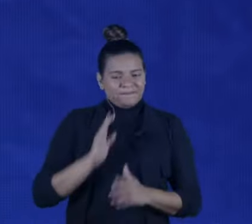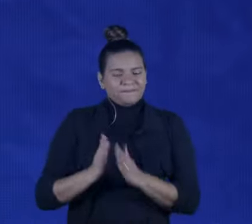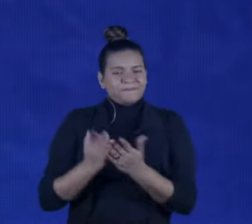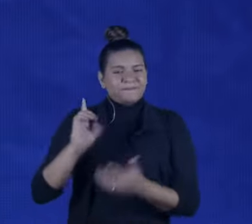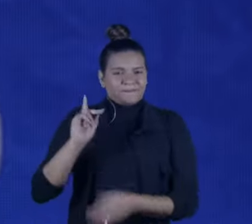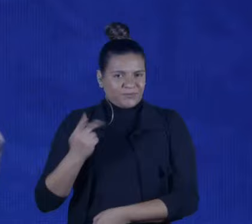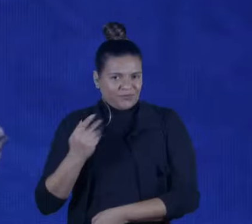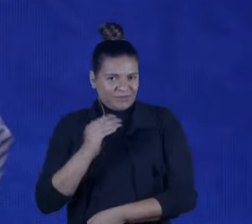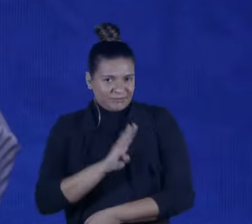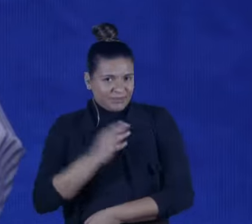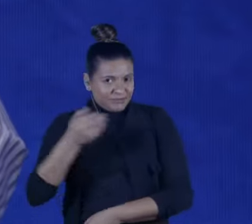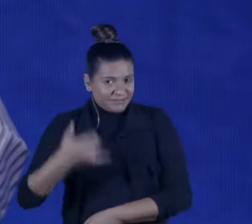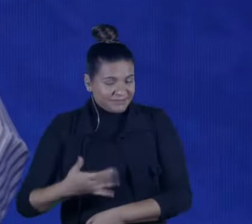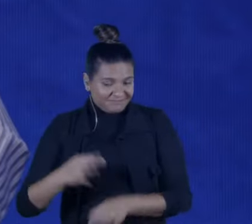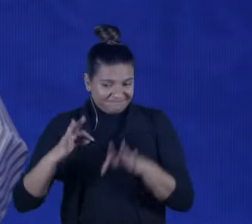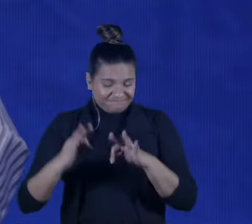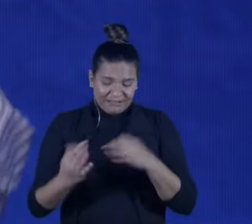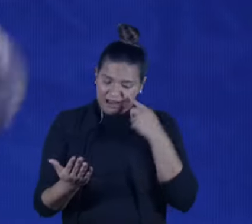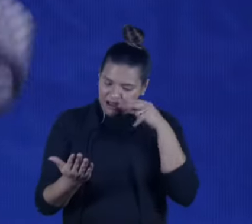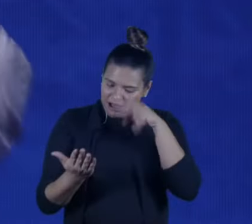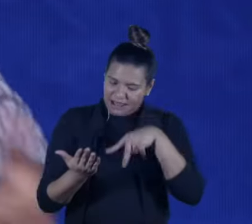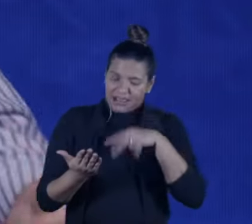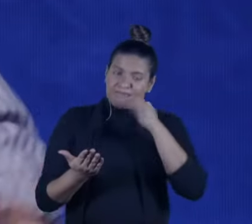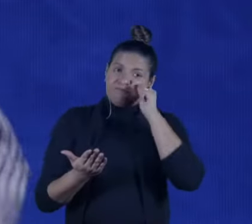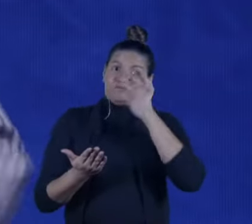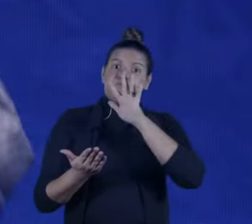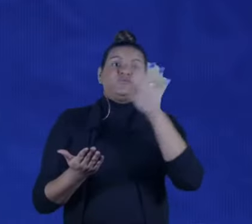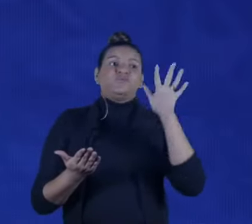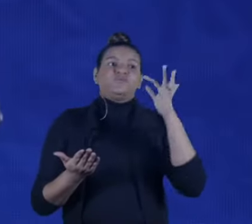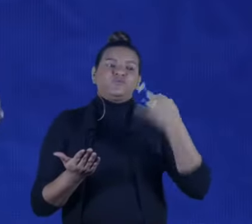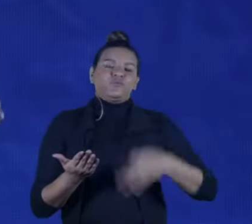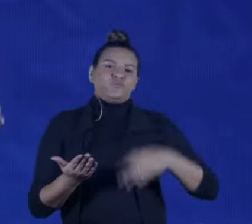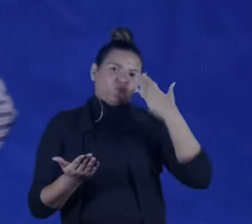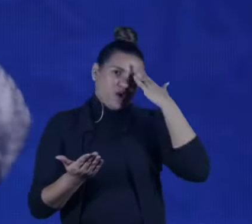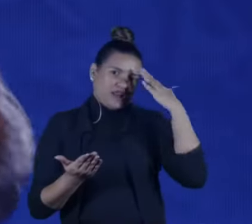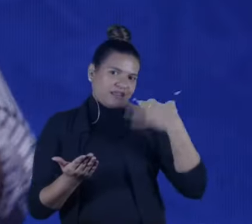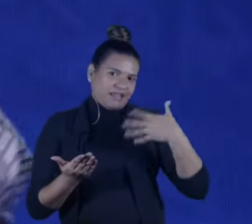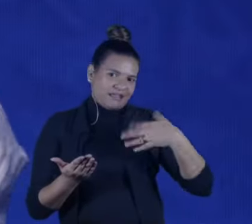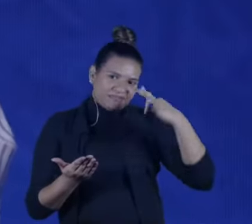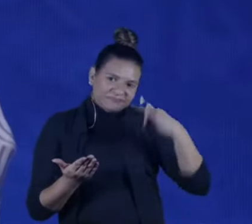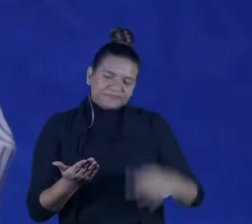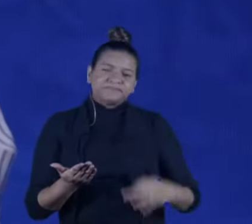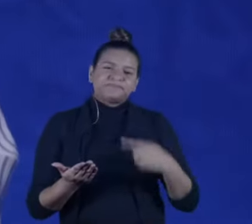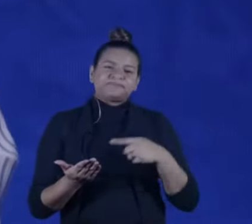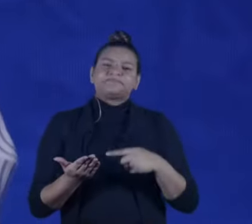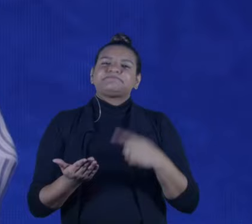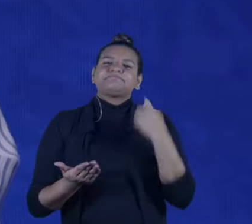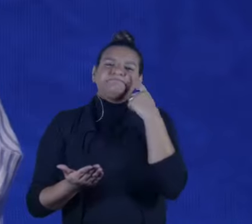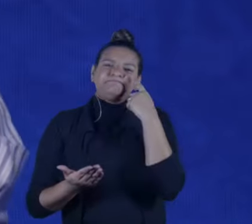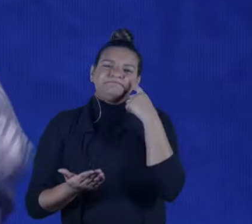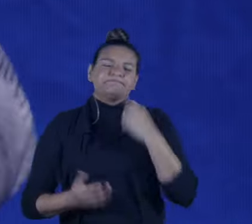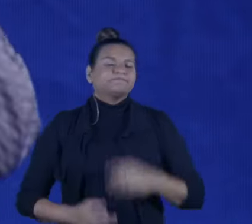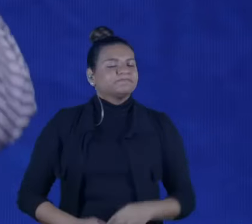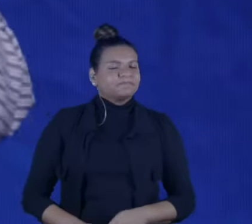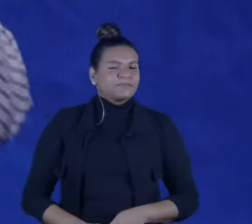aqui um texto claro para destruir esse argumento de que você não precisa da igreja.